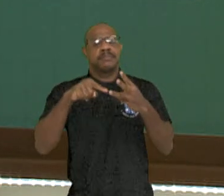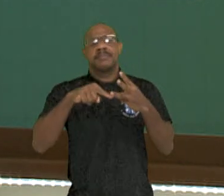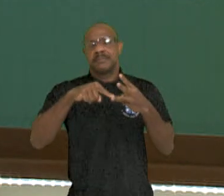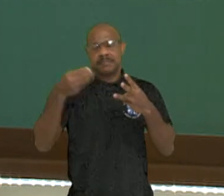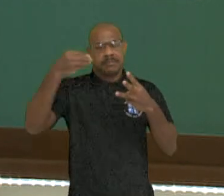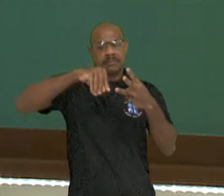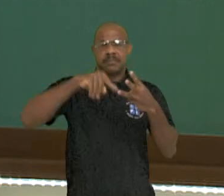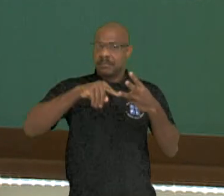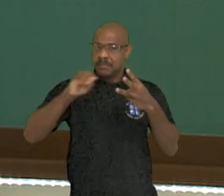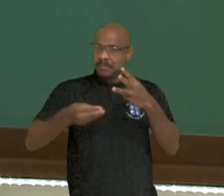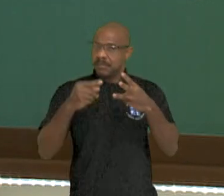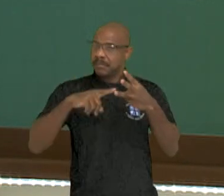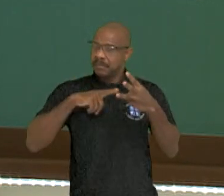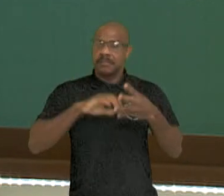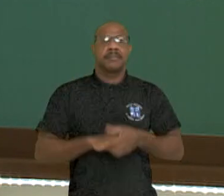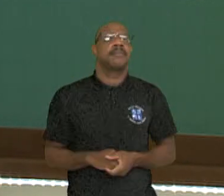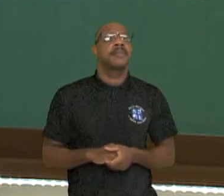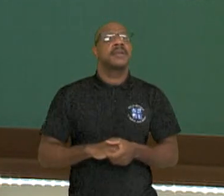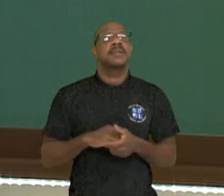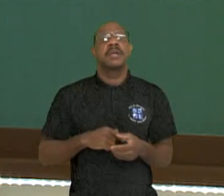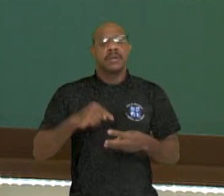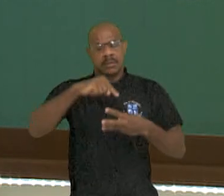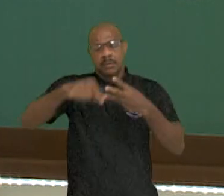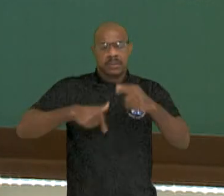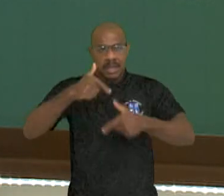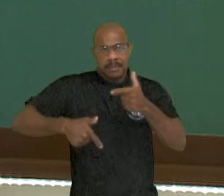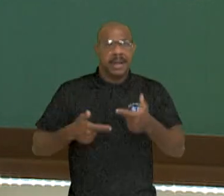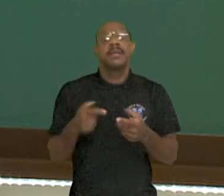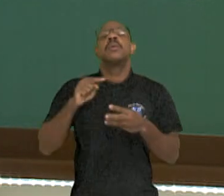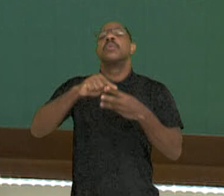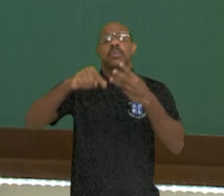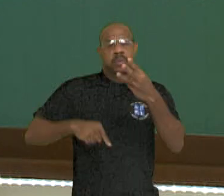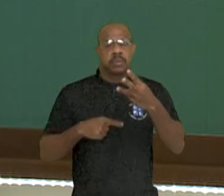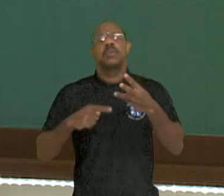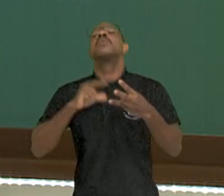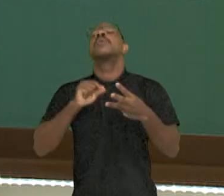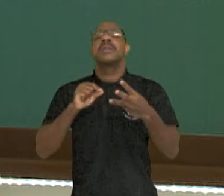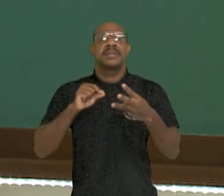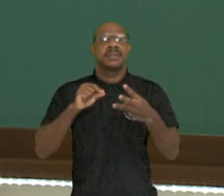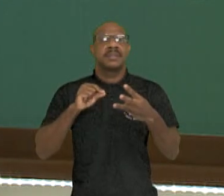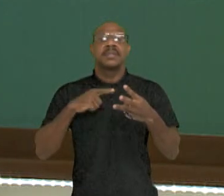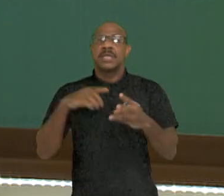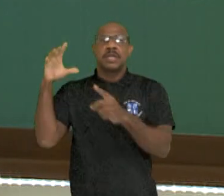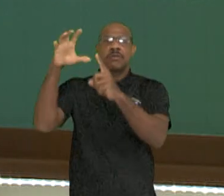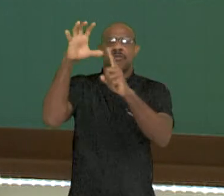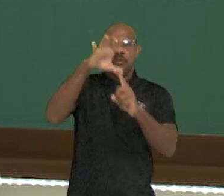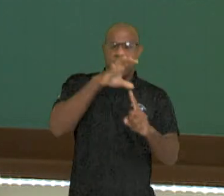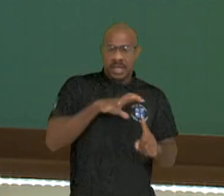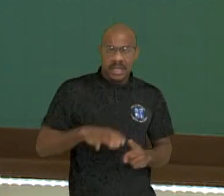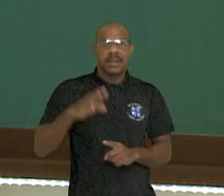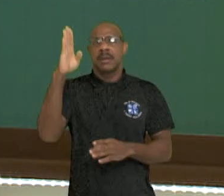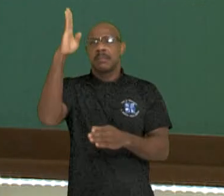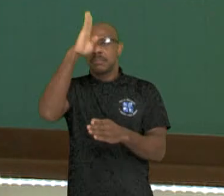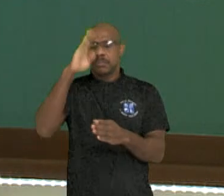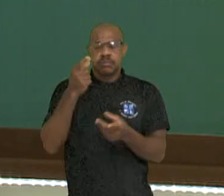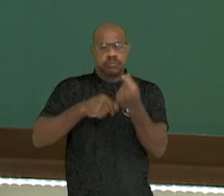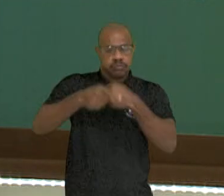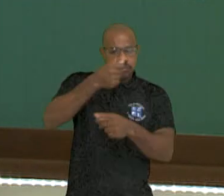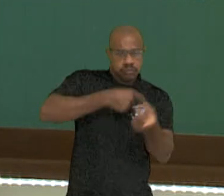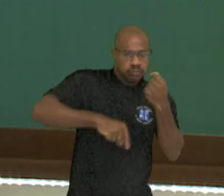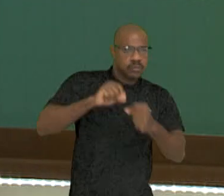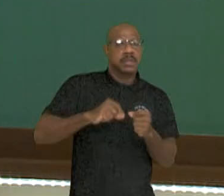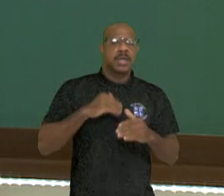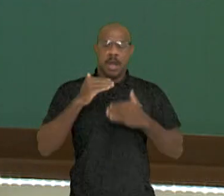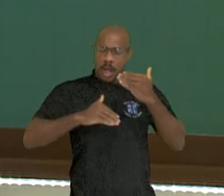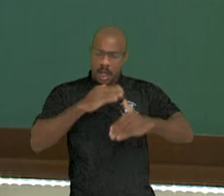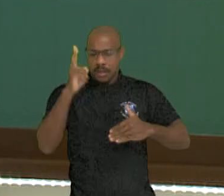também, certo? Então, há atividades aqui envolvidas nesses setores da economia que ao